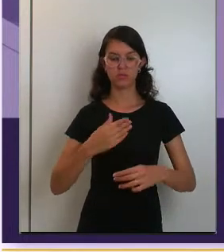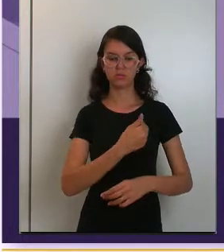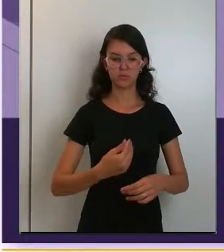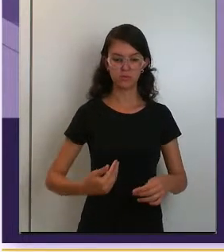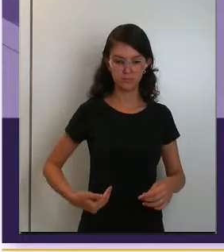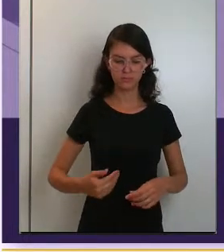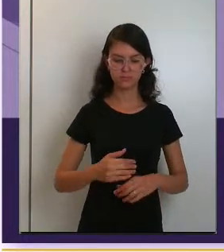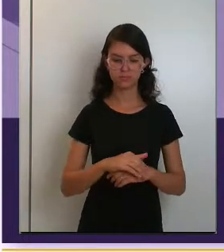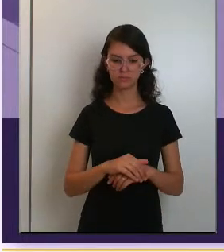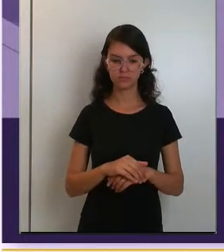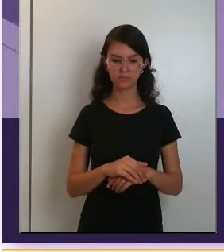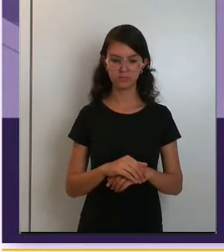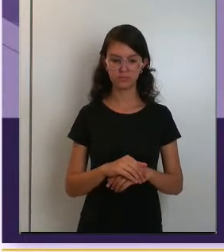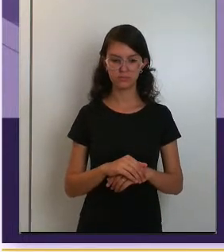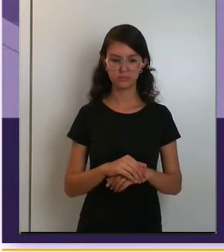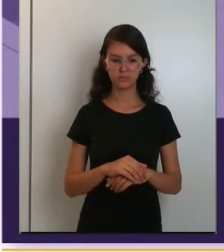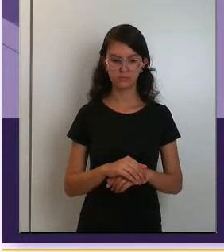consiste